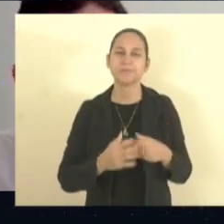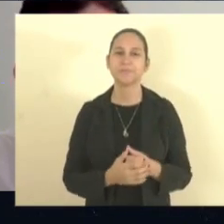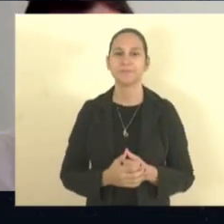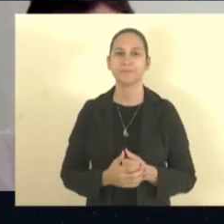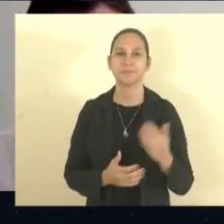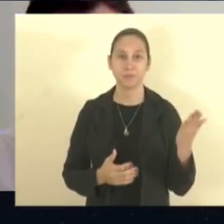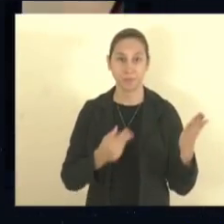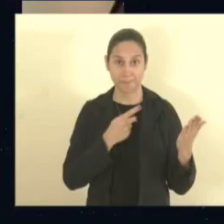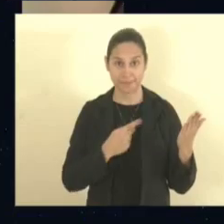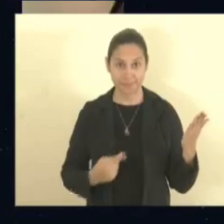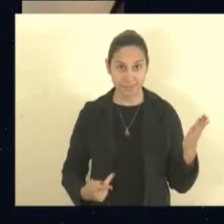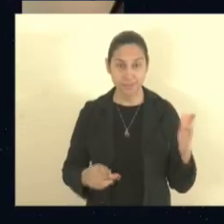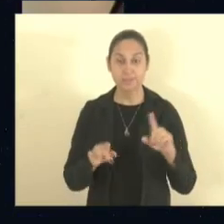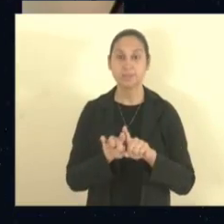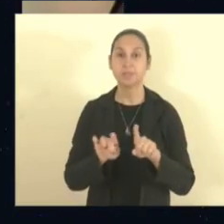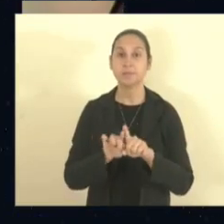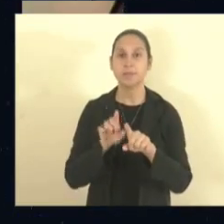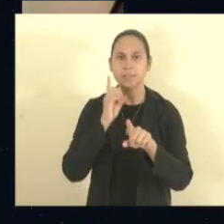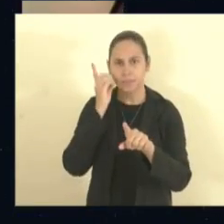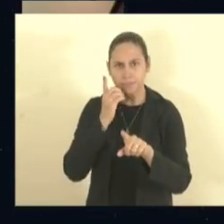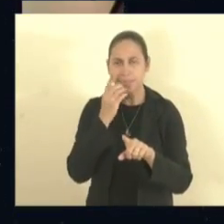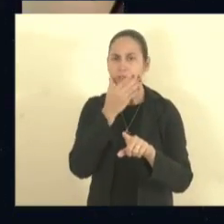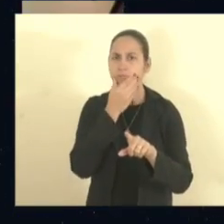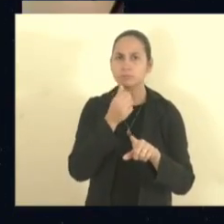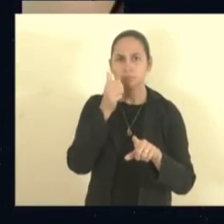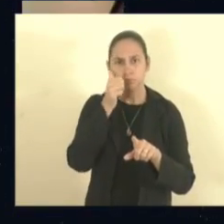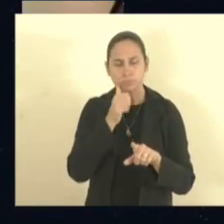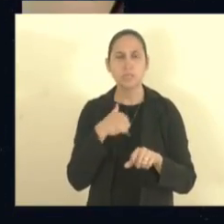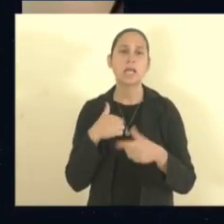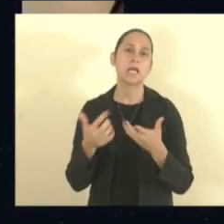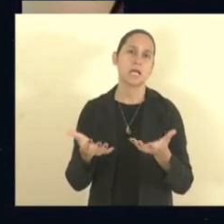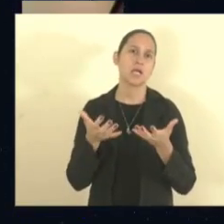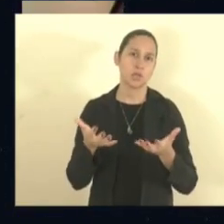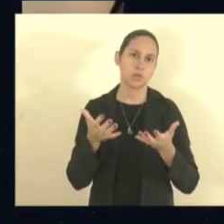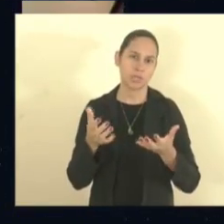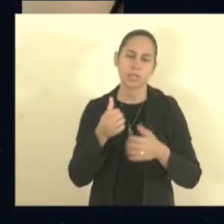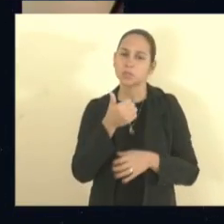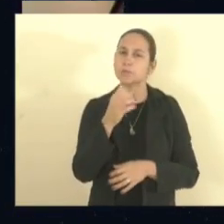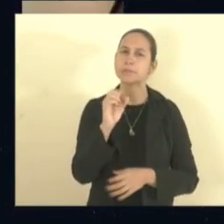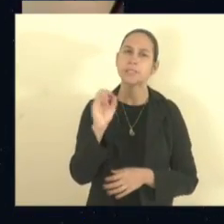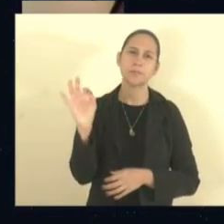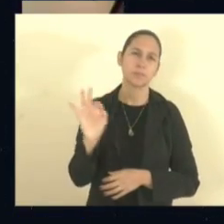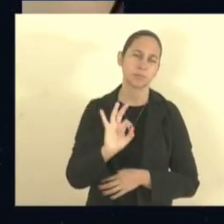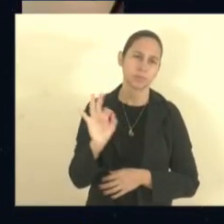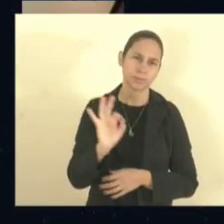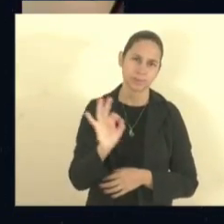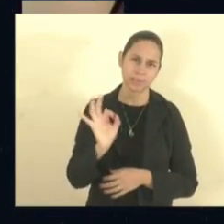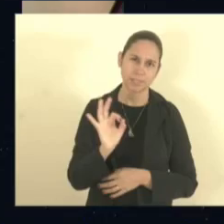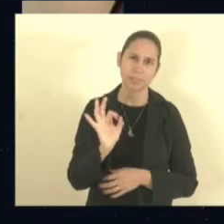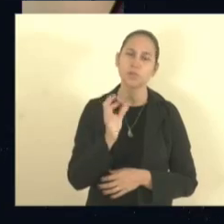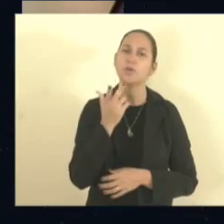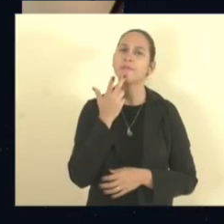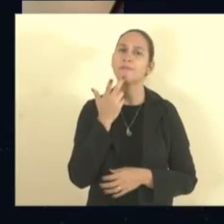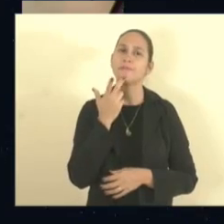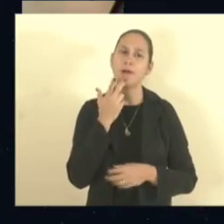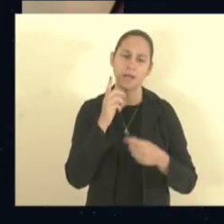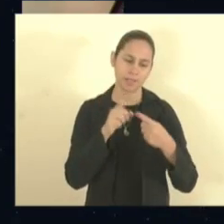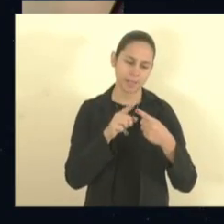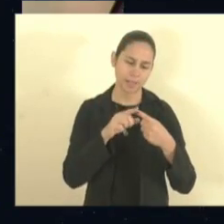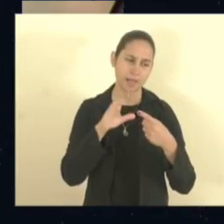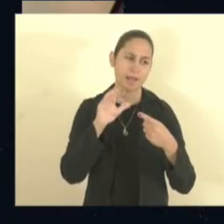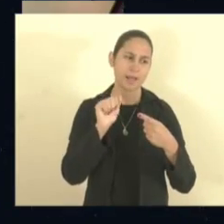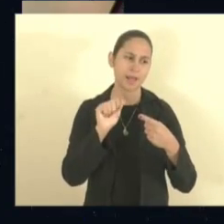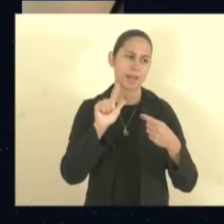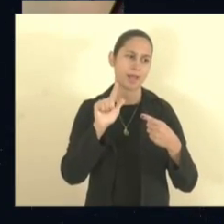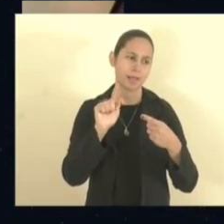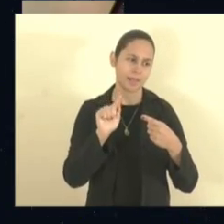Senhor presidente, senhoras deputadas e deputados, eu queria endossar 100% as palavras do deputado Calegari,